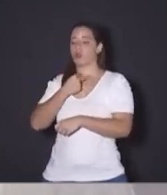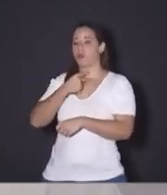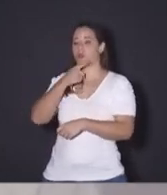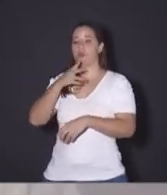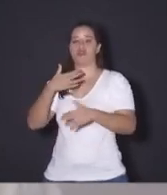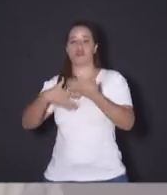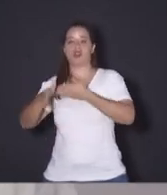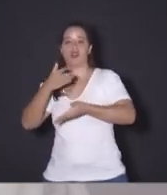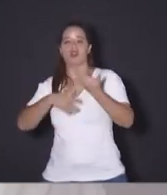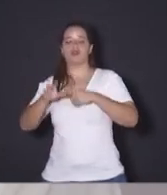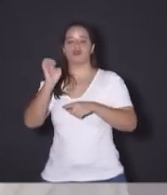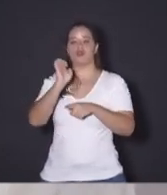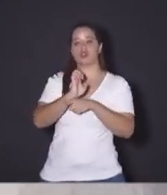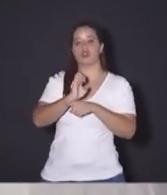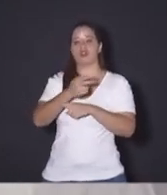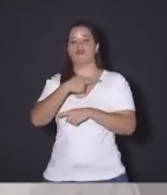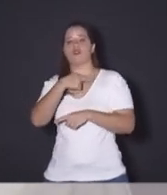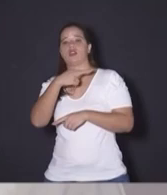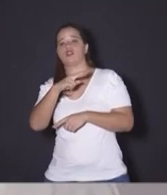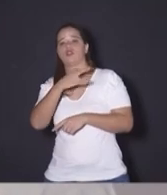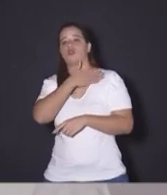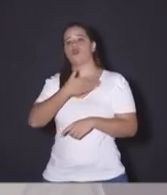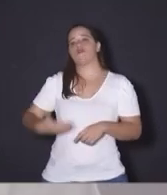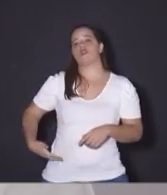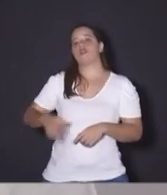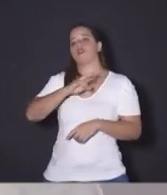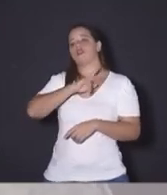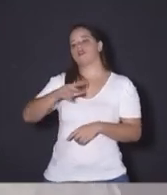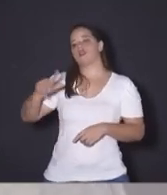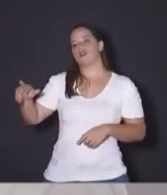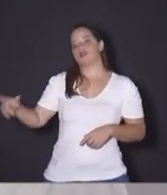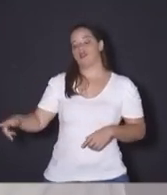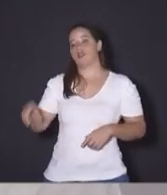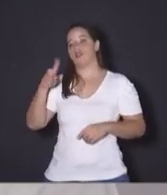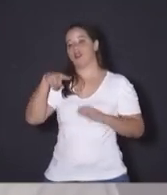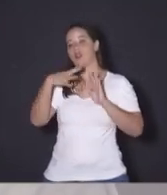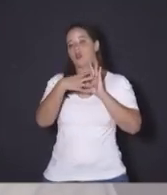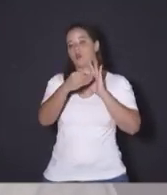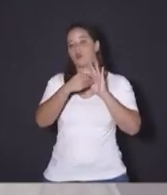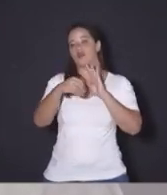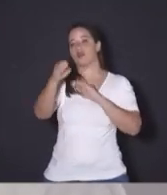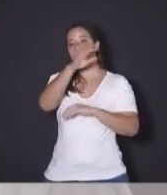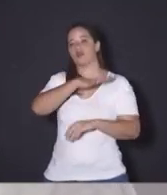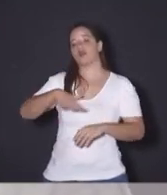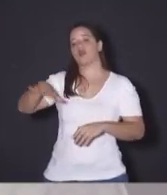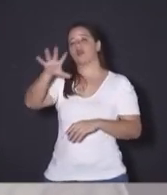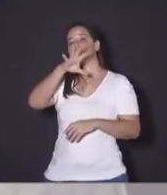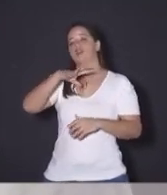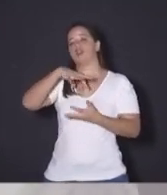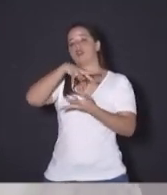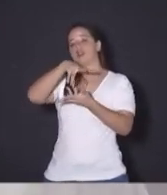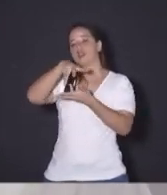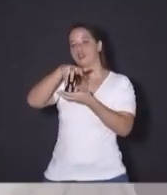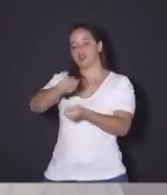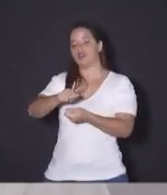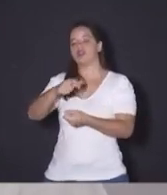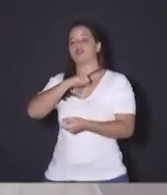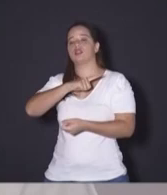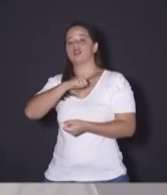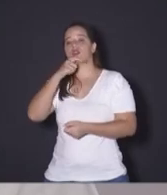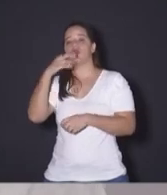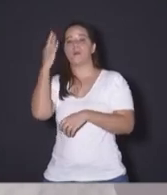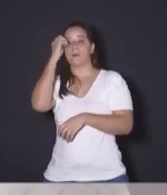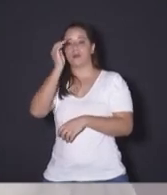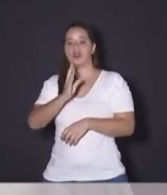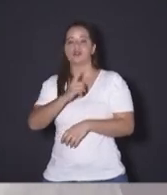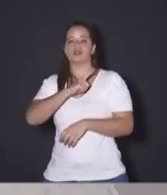religião com o governo e certa que inclusive o modelo internacional que o brasil também tiveram várias experiências